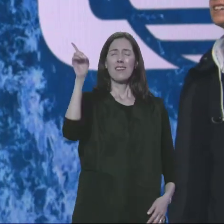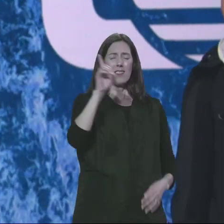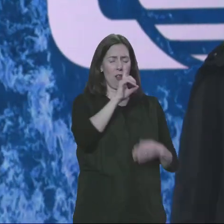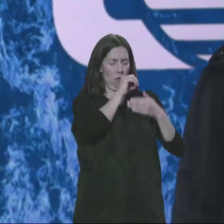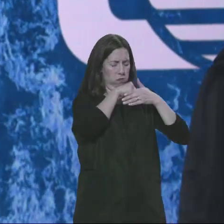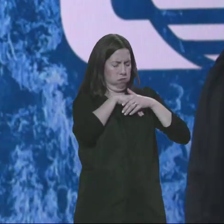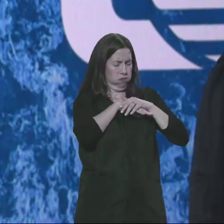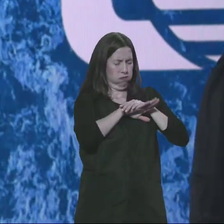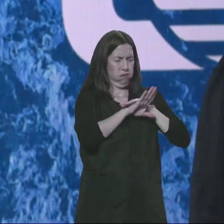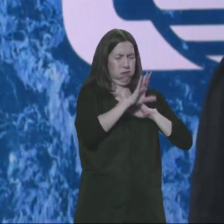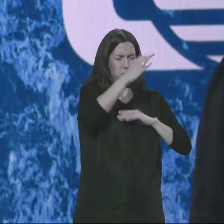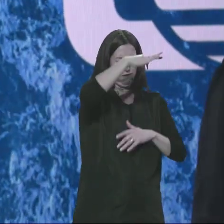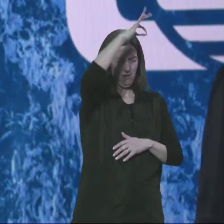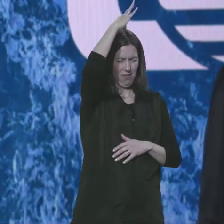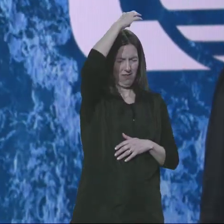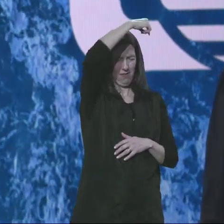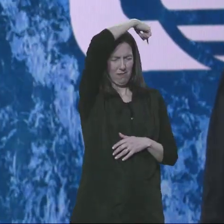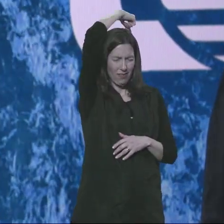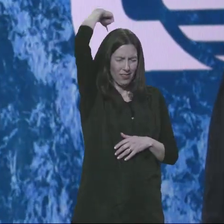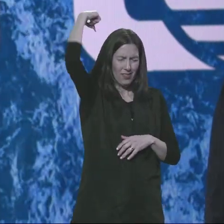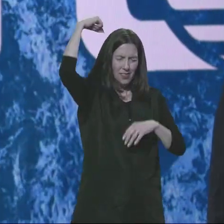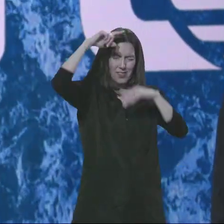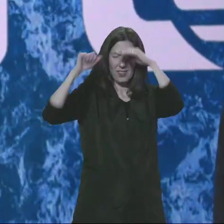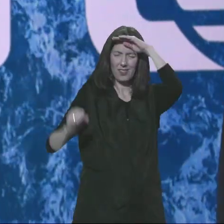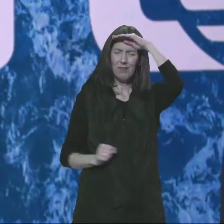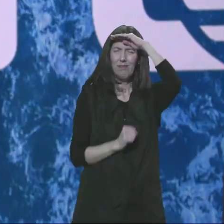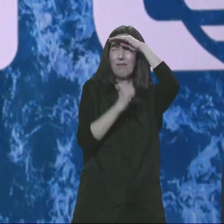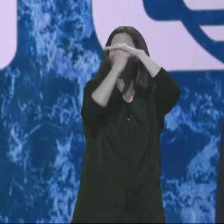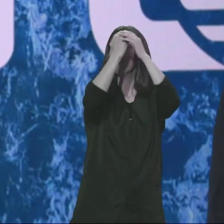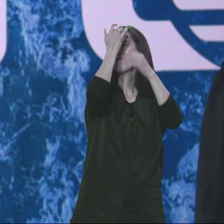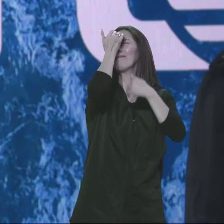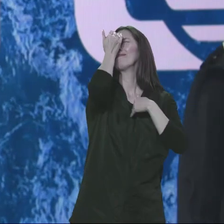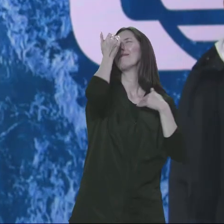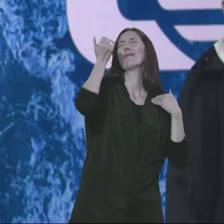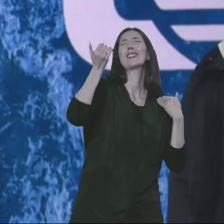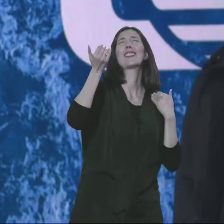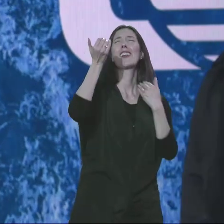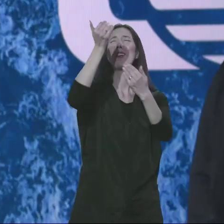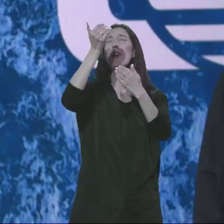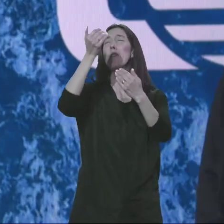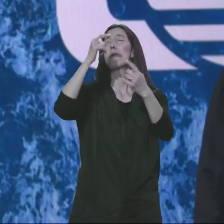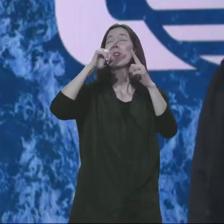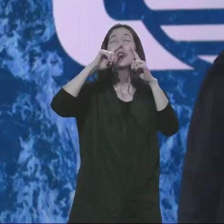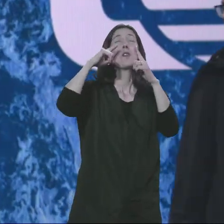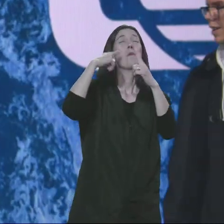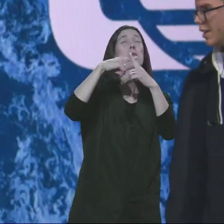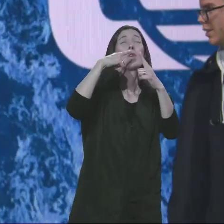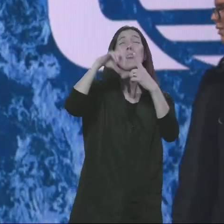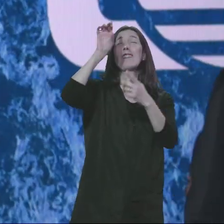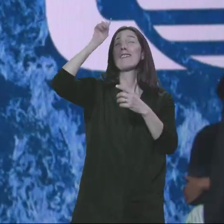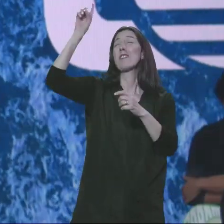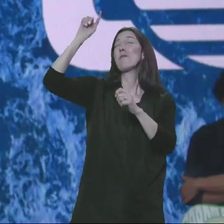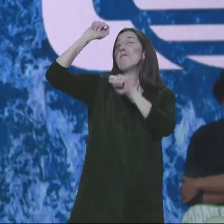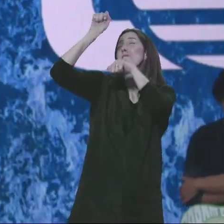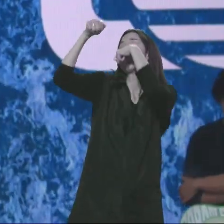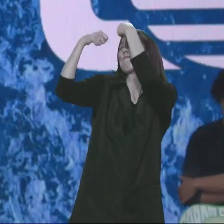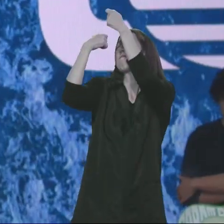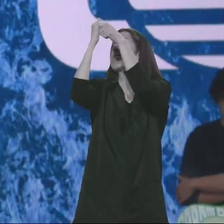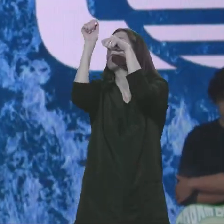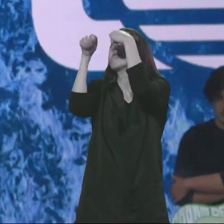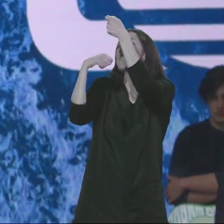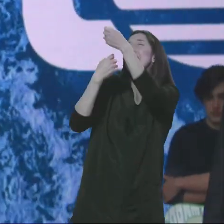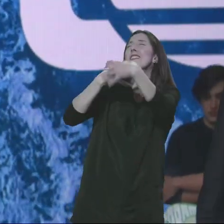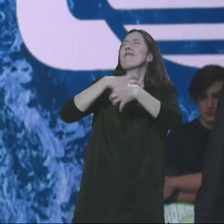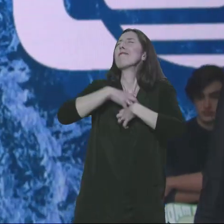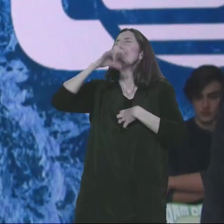Espírito Santo e nós somos gratos por todos os Seus atributos, por todas as Suas características. O Senhor